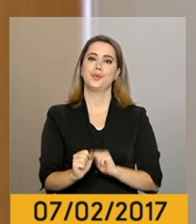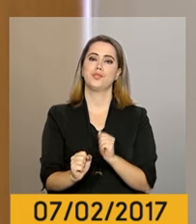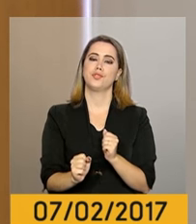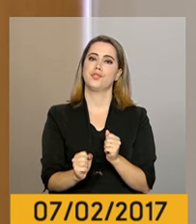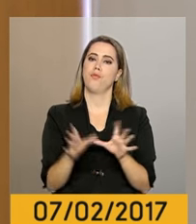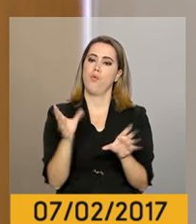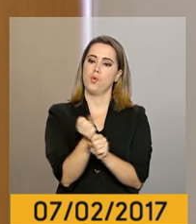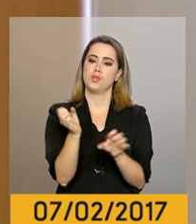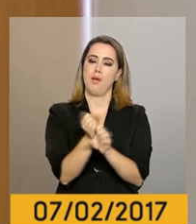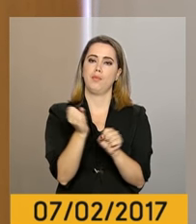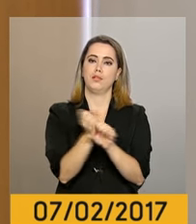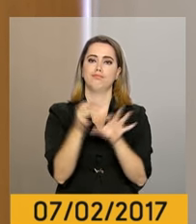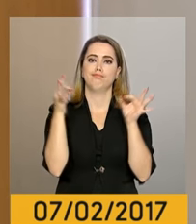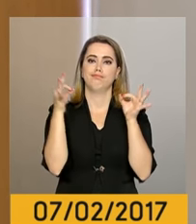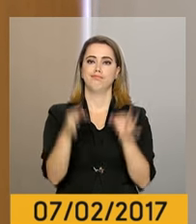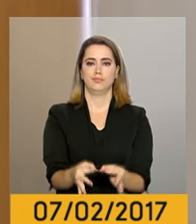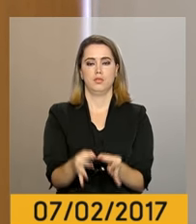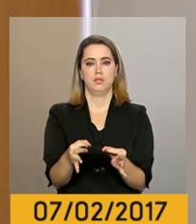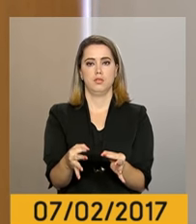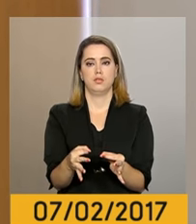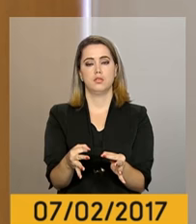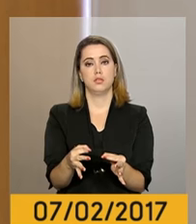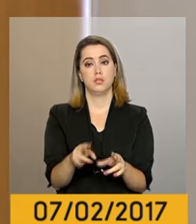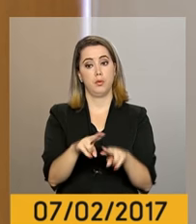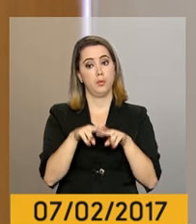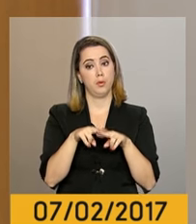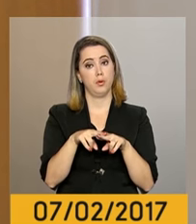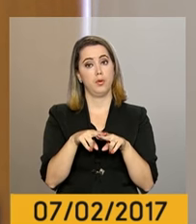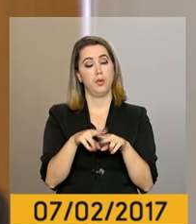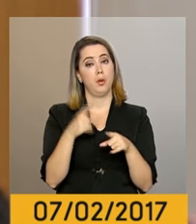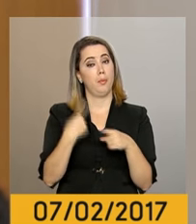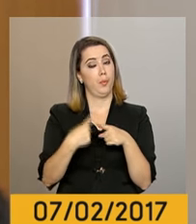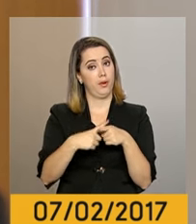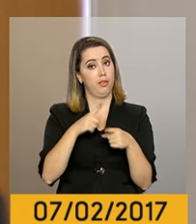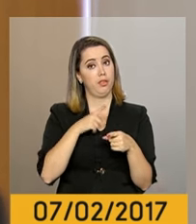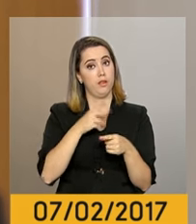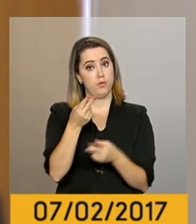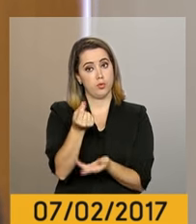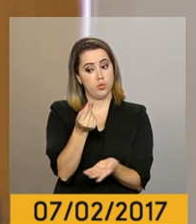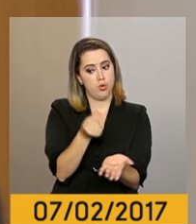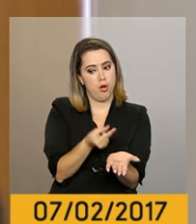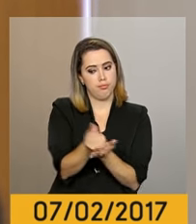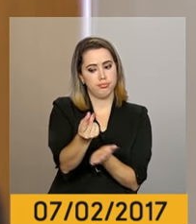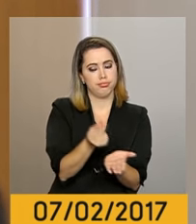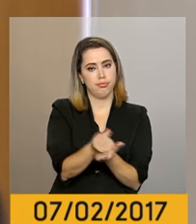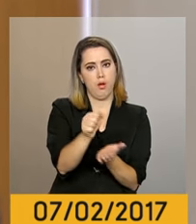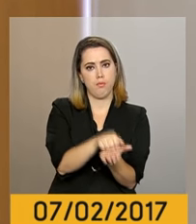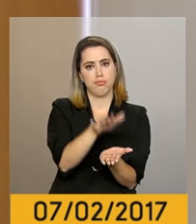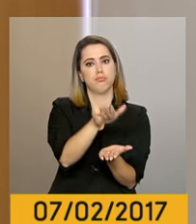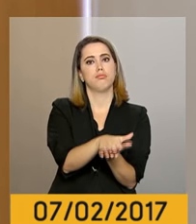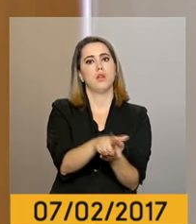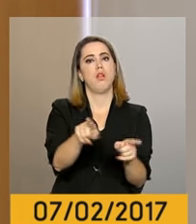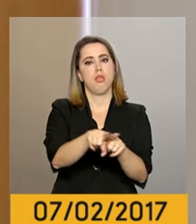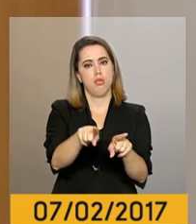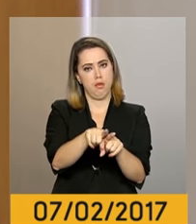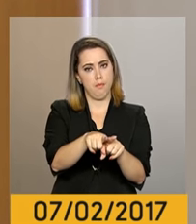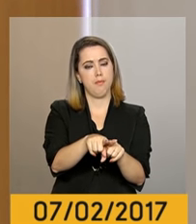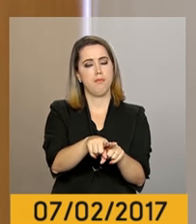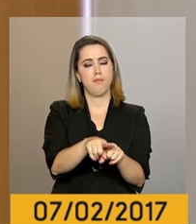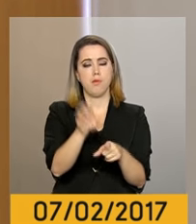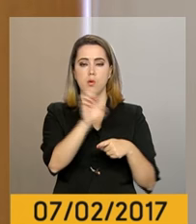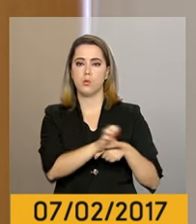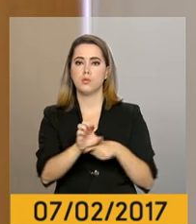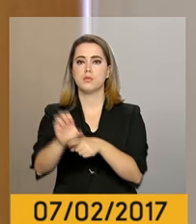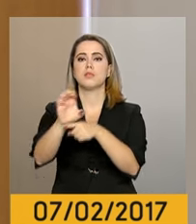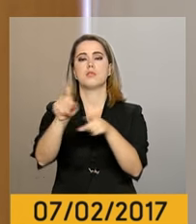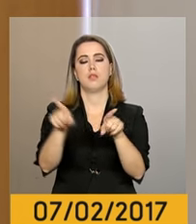balanço precisamente pela entrega do valor da multa. E do Estado também. Do Estado também,